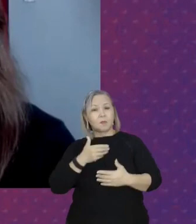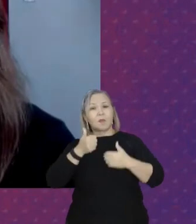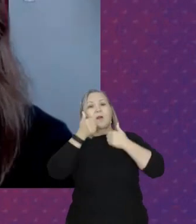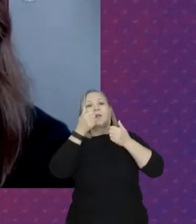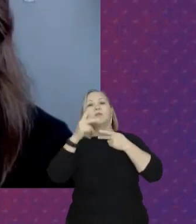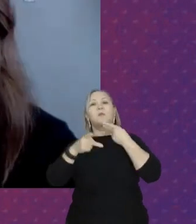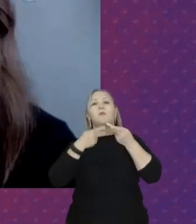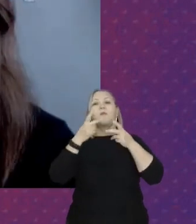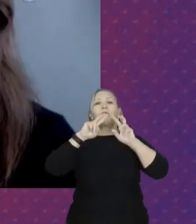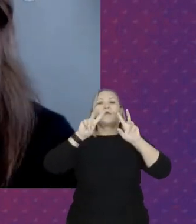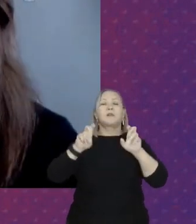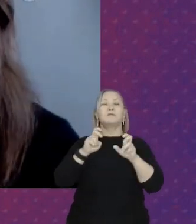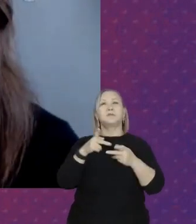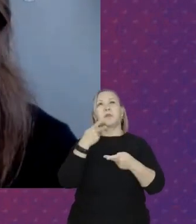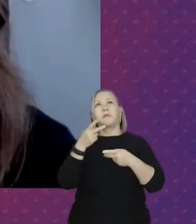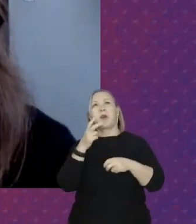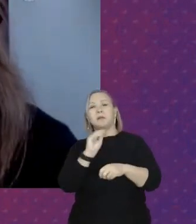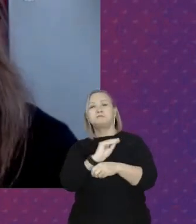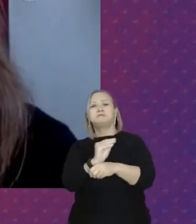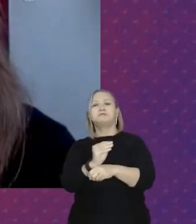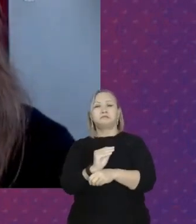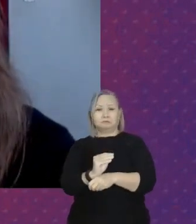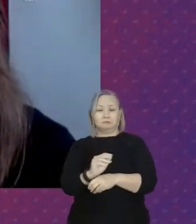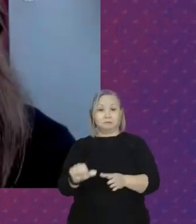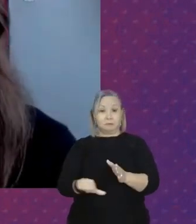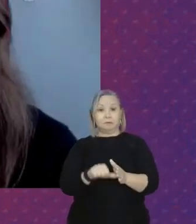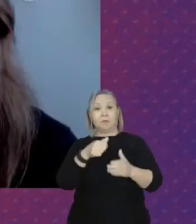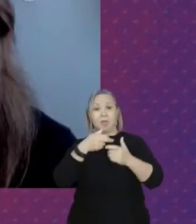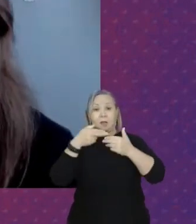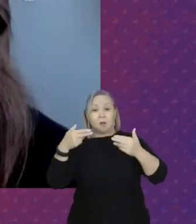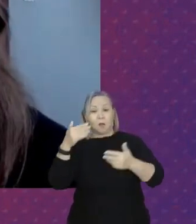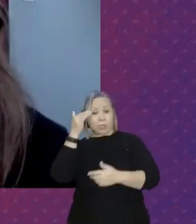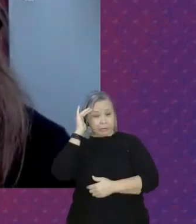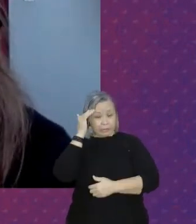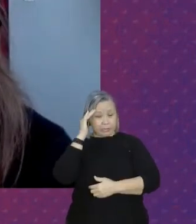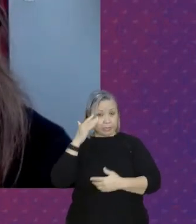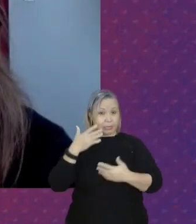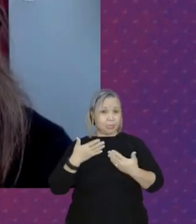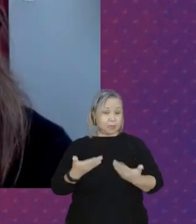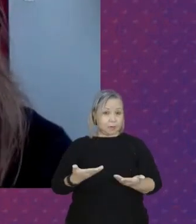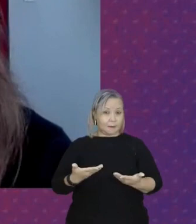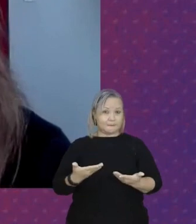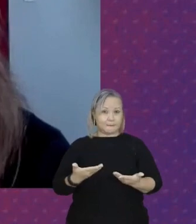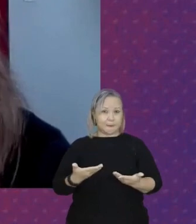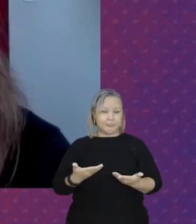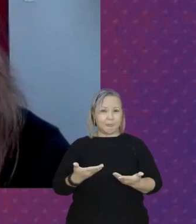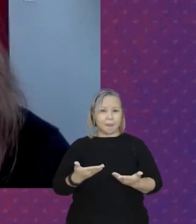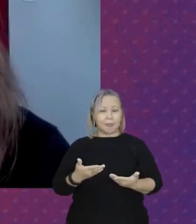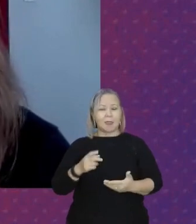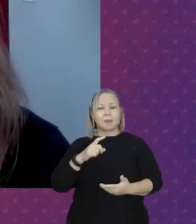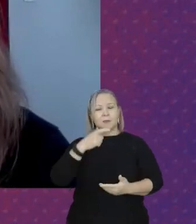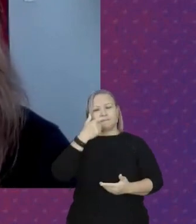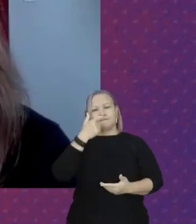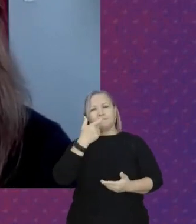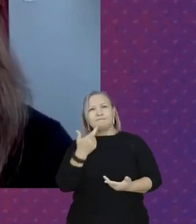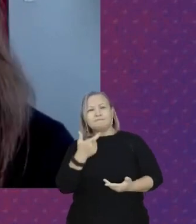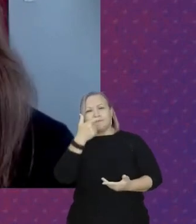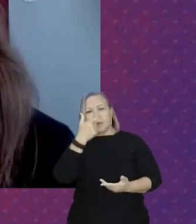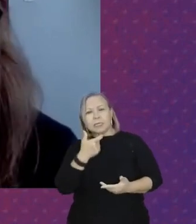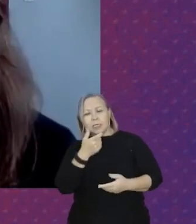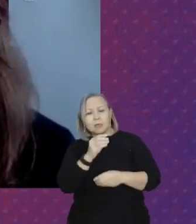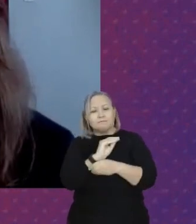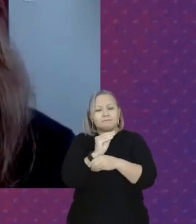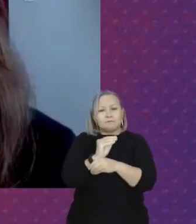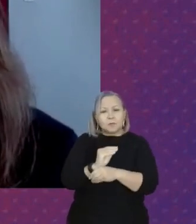quando a gente fala de cuidado. Uma primeira coisa é a gente entender que sem cuidado a vida não